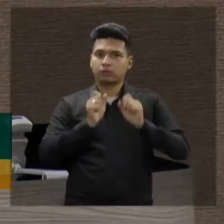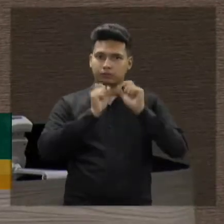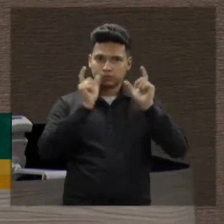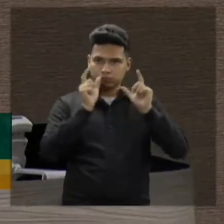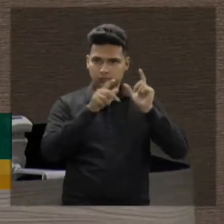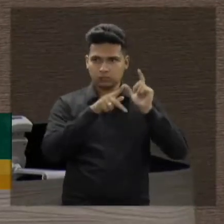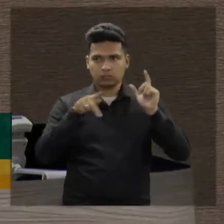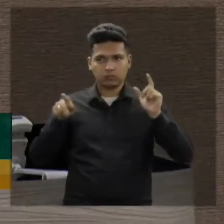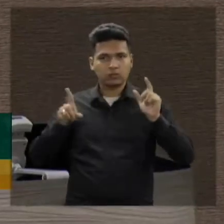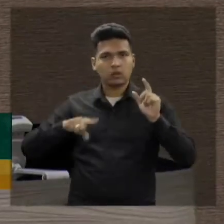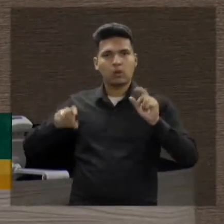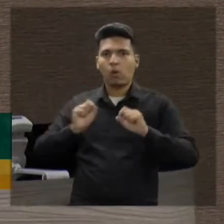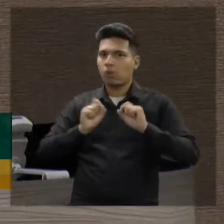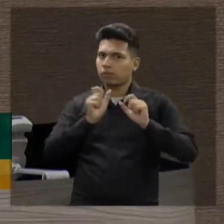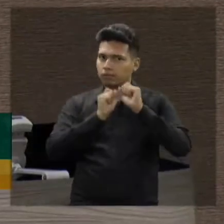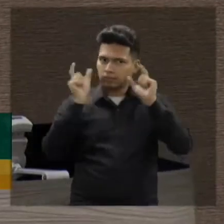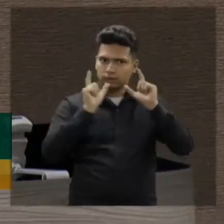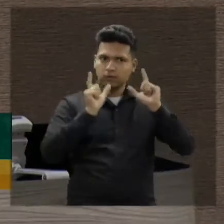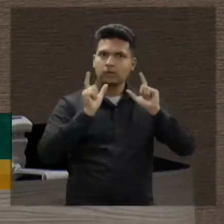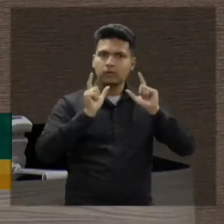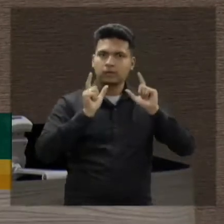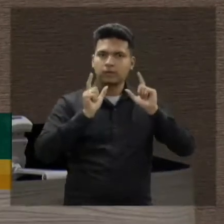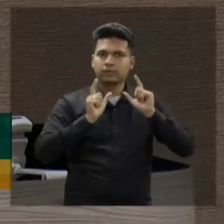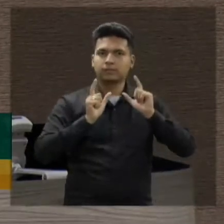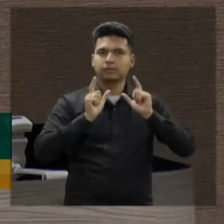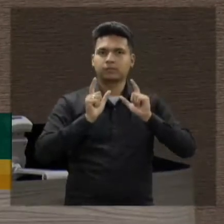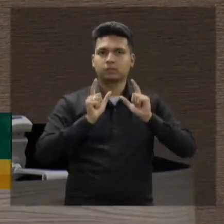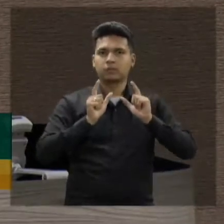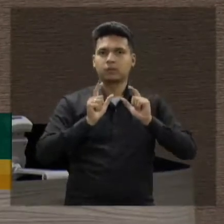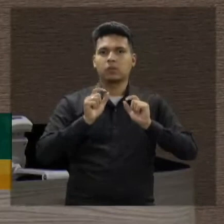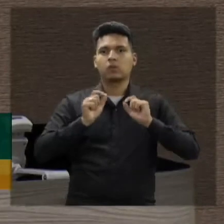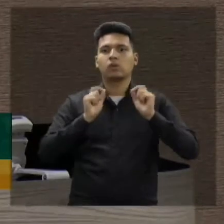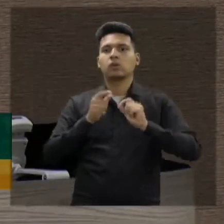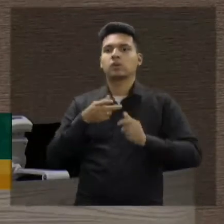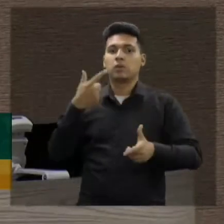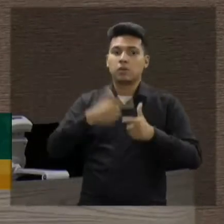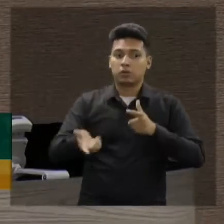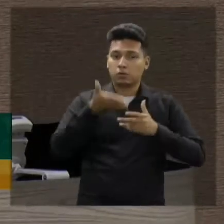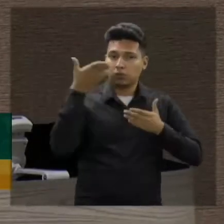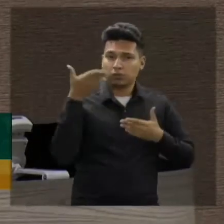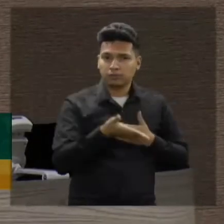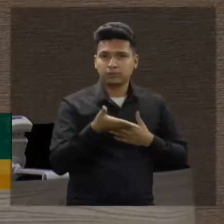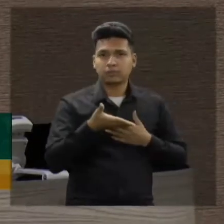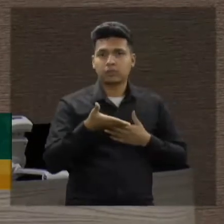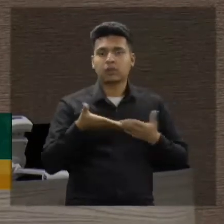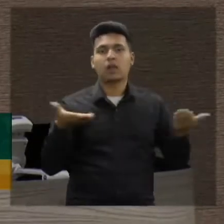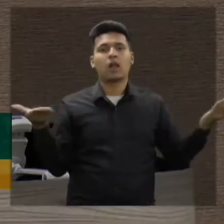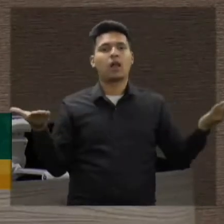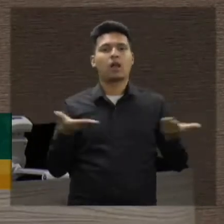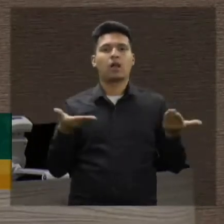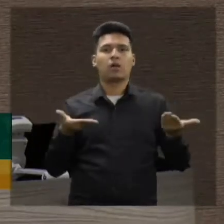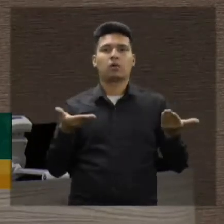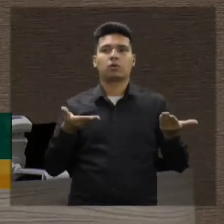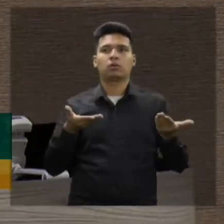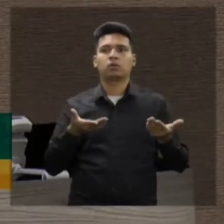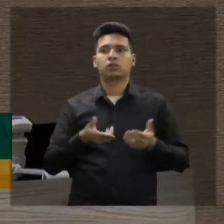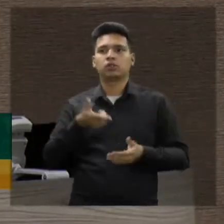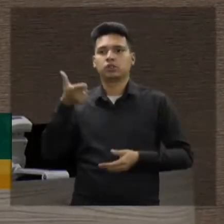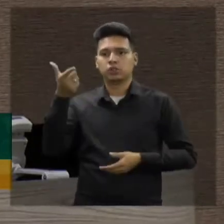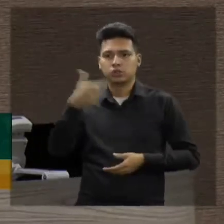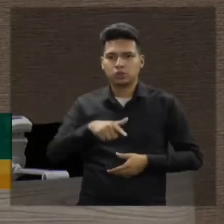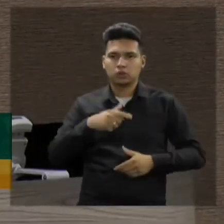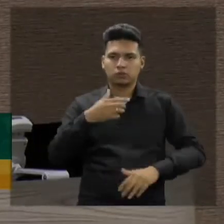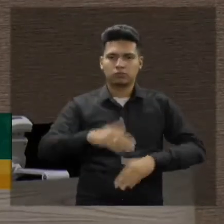Presidente fica ao alerta para que atitudes como esta não venham acontecer